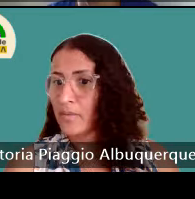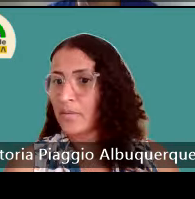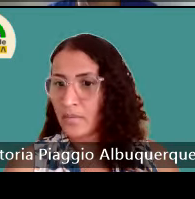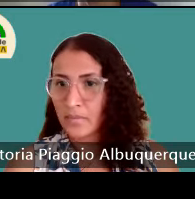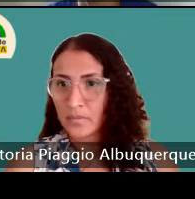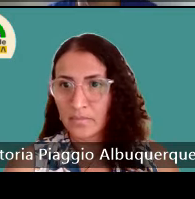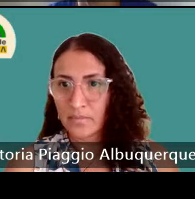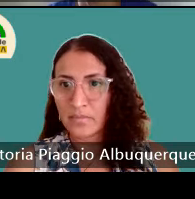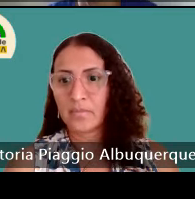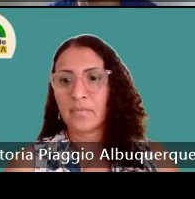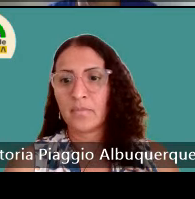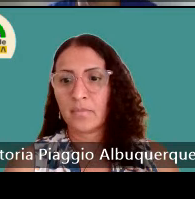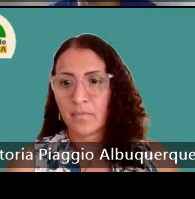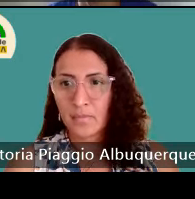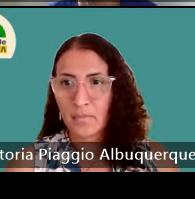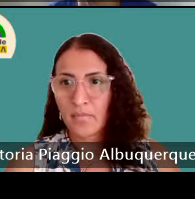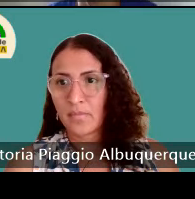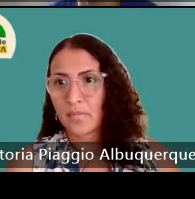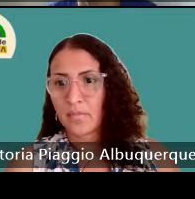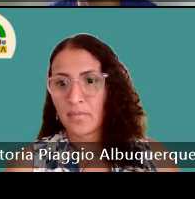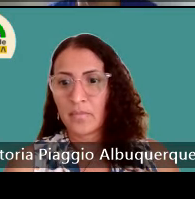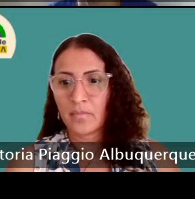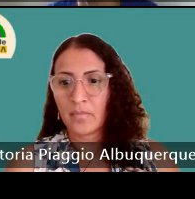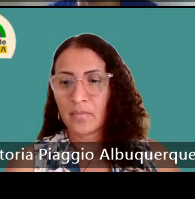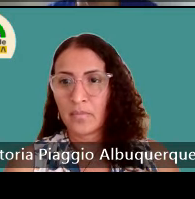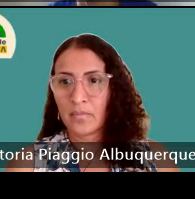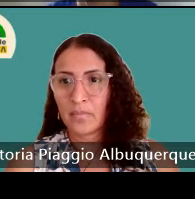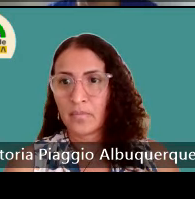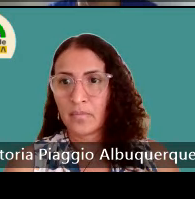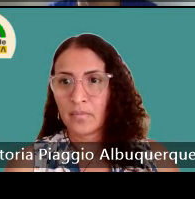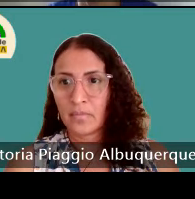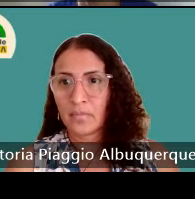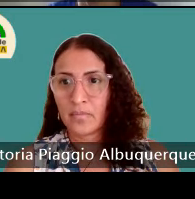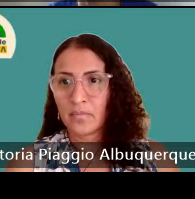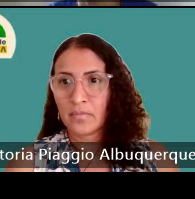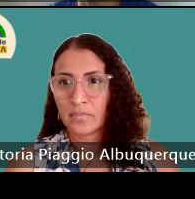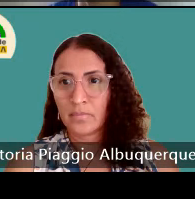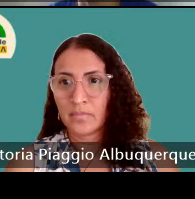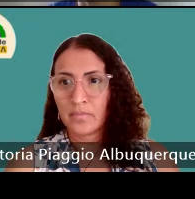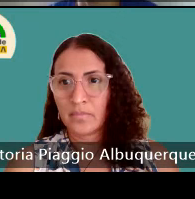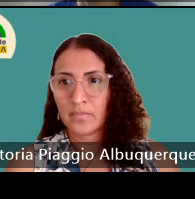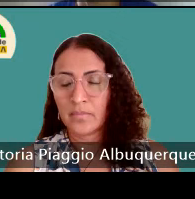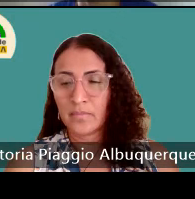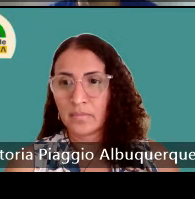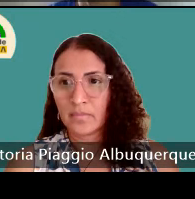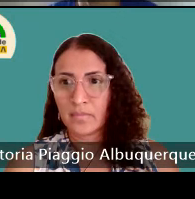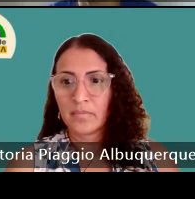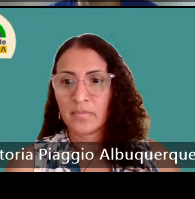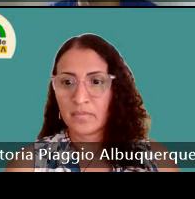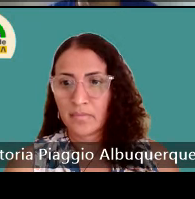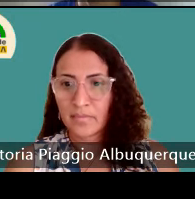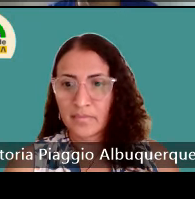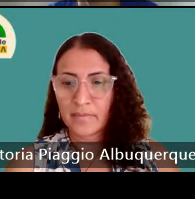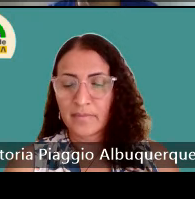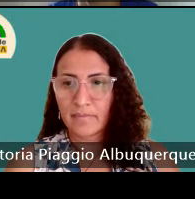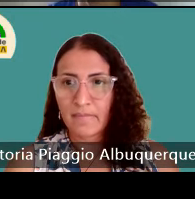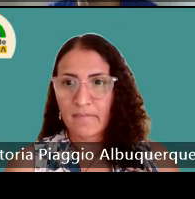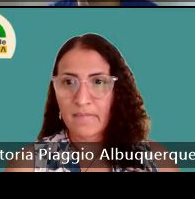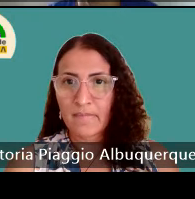justamente aumentar a segurança jurídica né e a eficiência da nossa atuação da atuação do gestor público e da administração